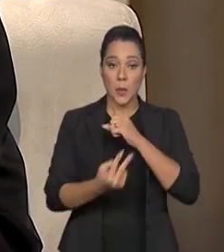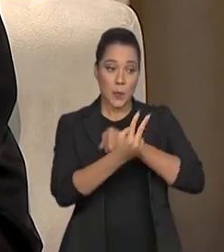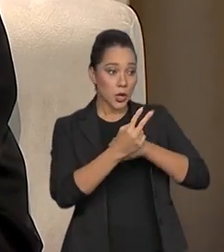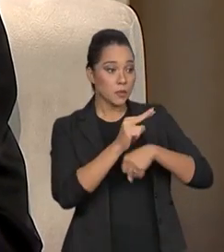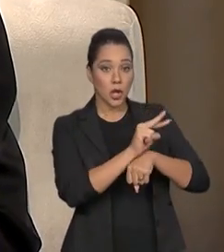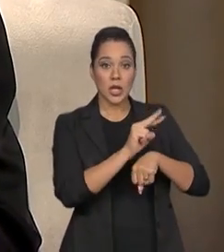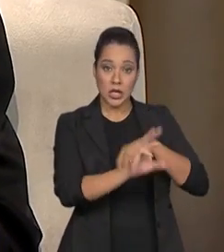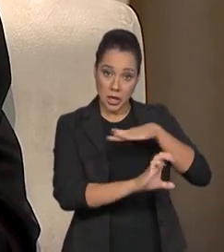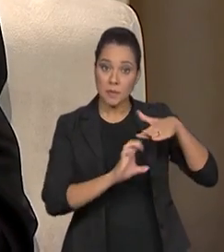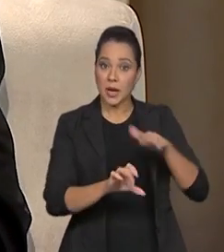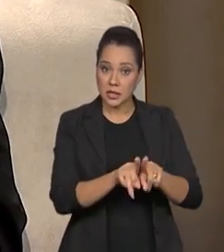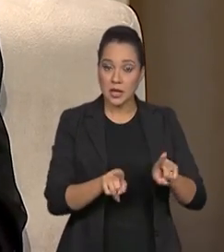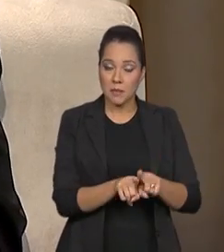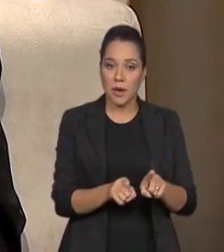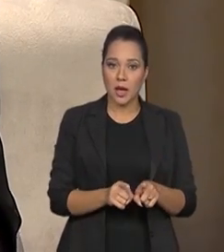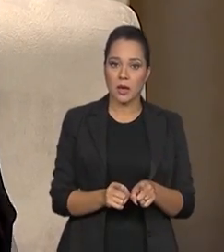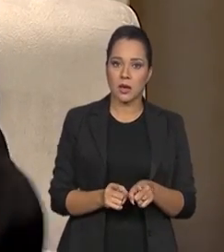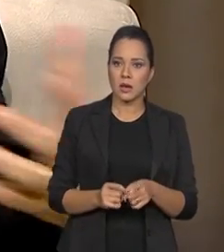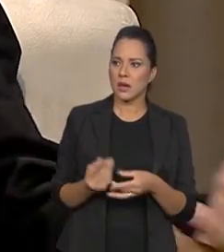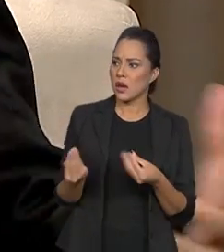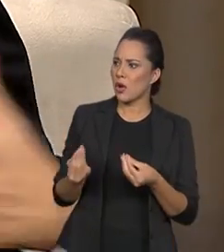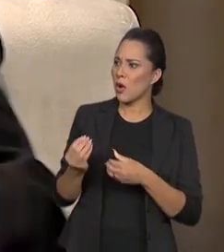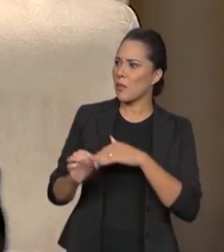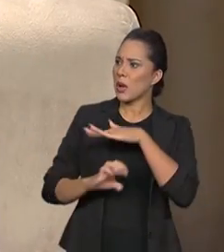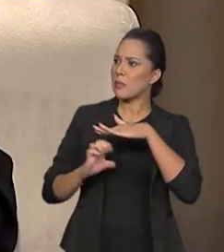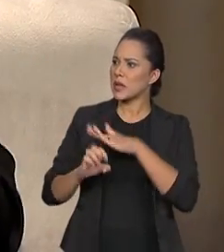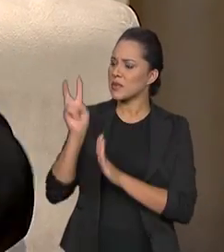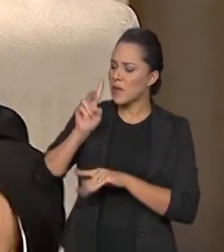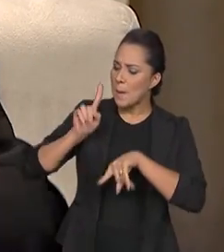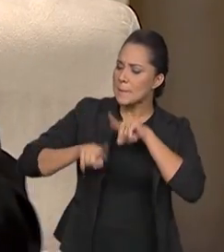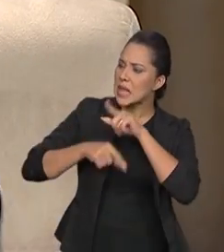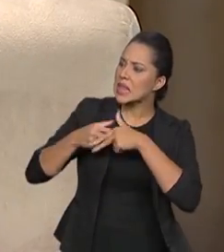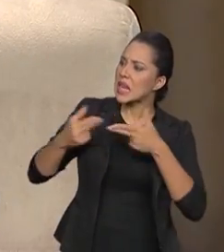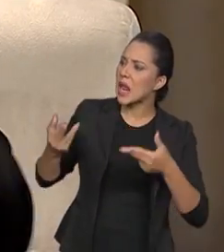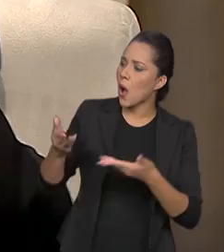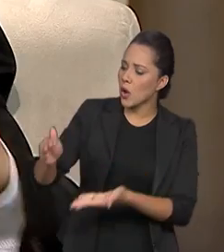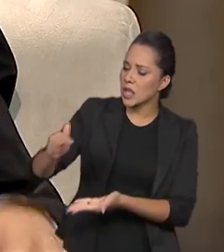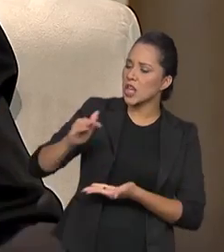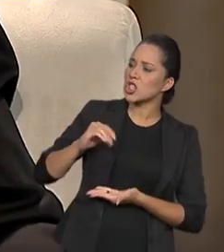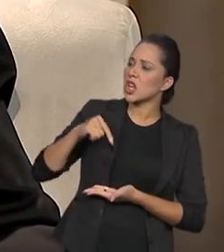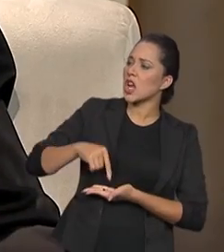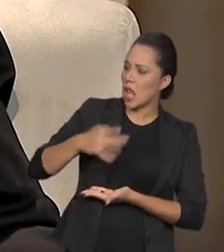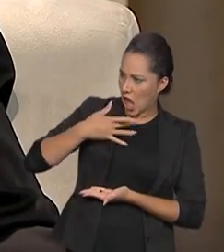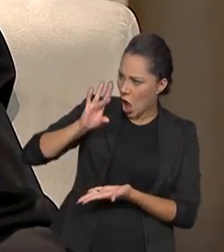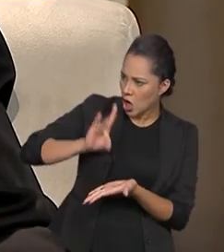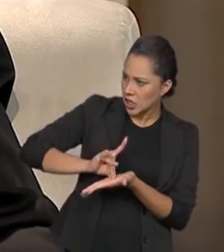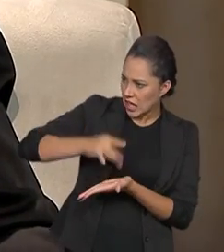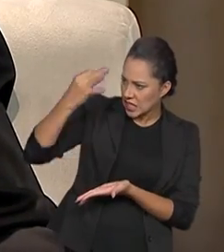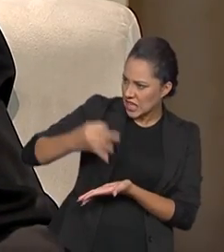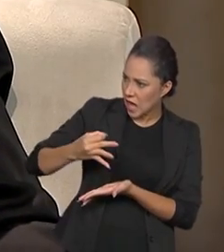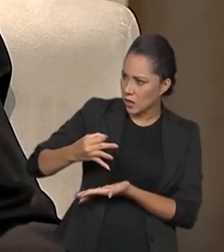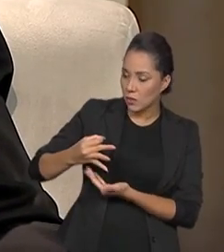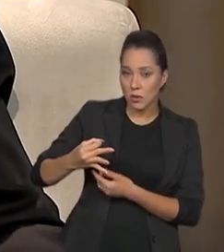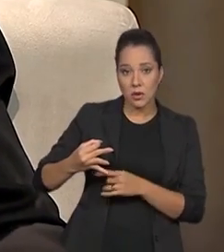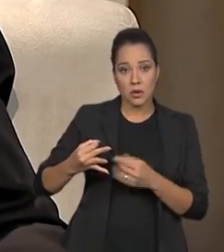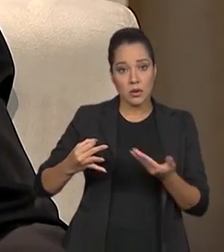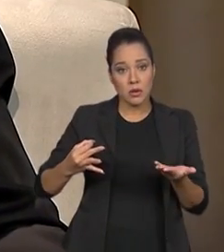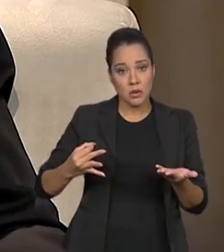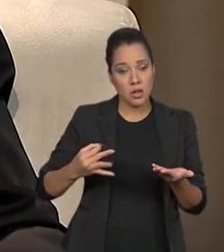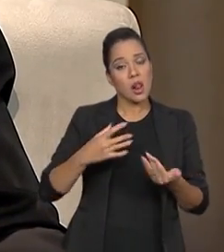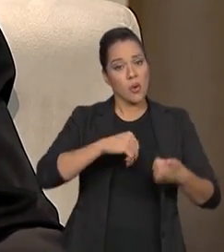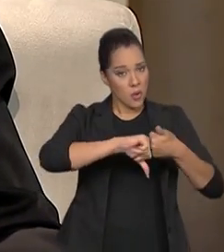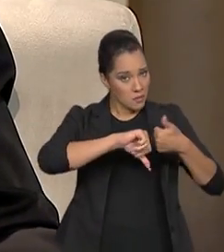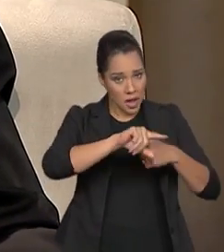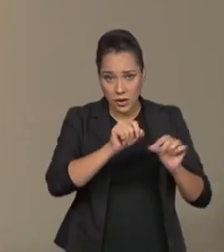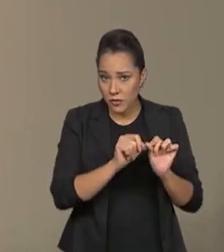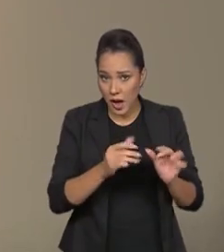própria empresa Porque como é que uma empresa vai verificar todos os materiais que ela tá recebendo para fabricar o produto dela a certificação